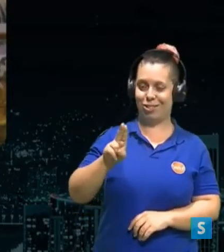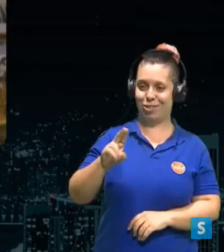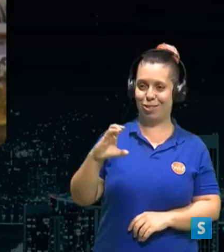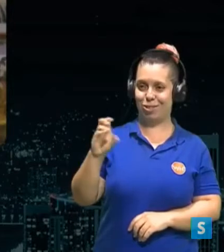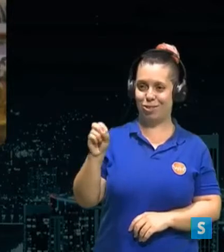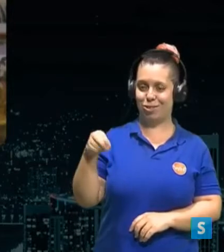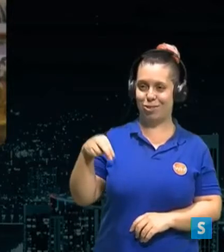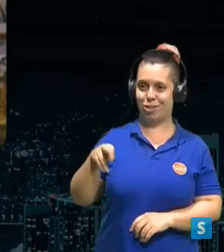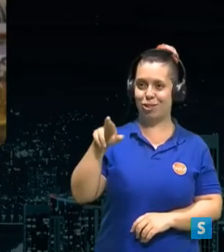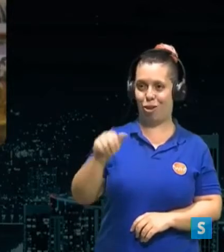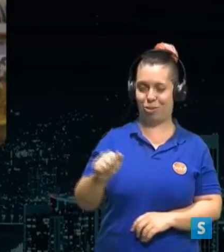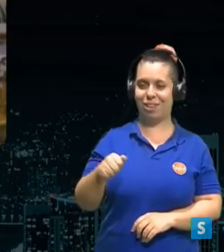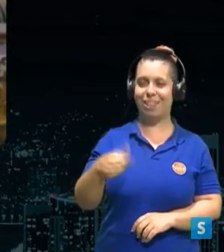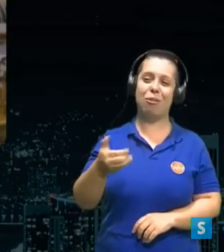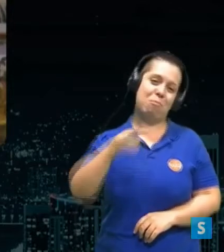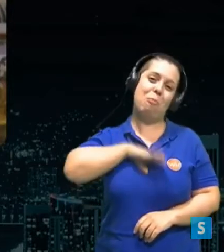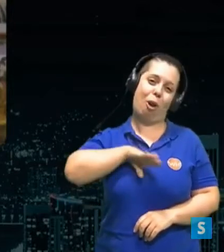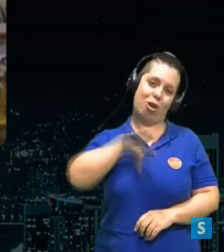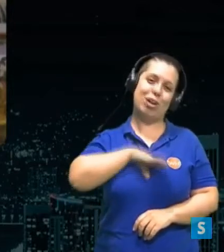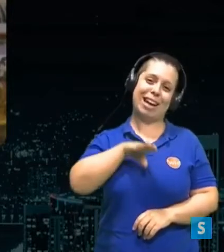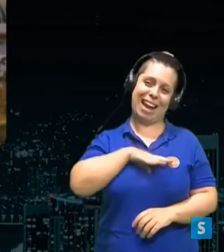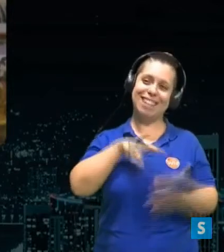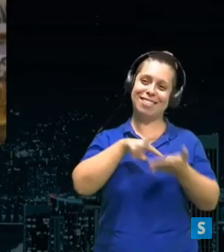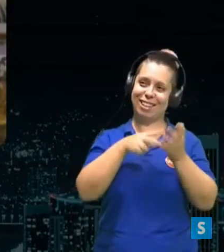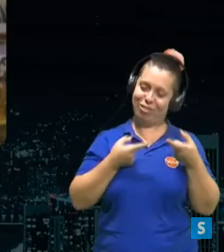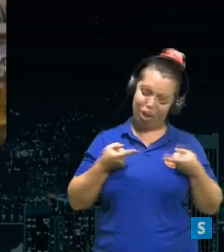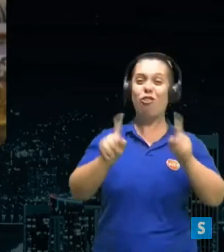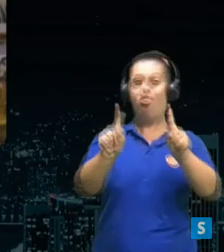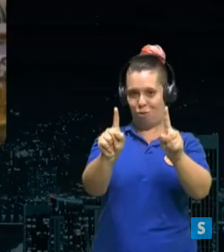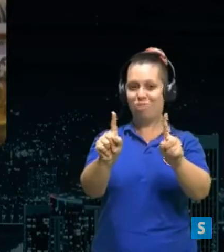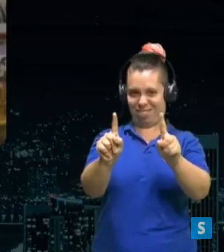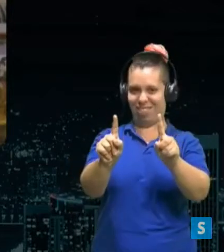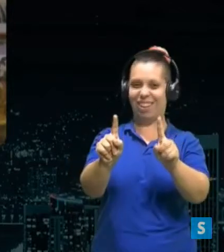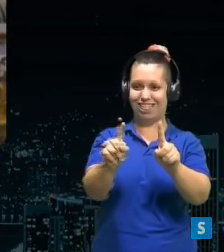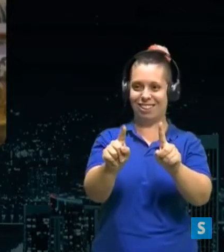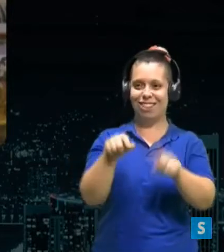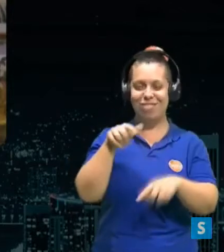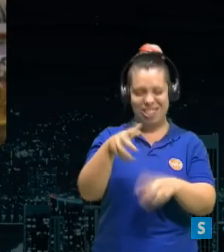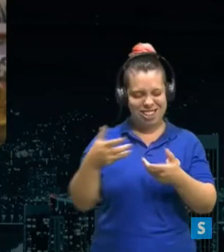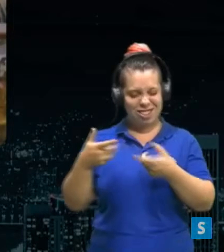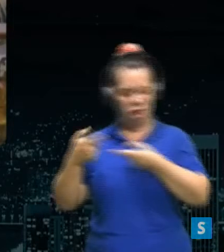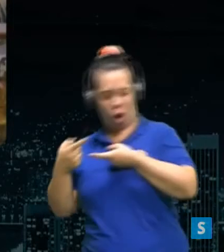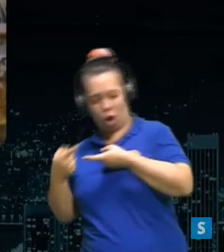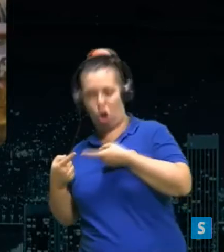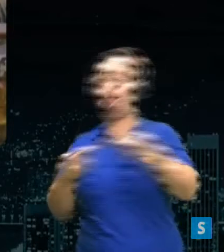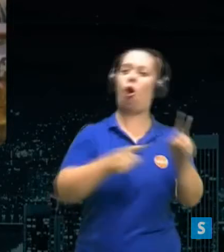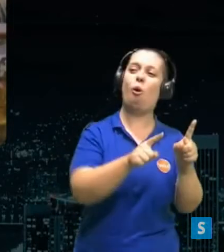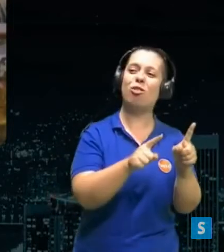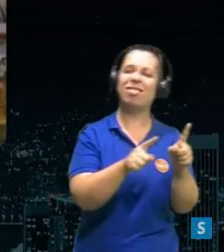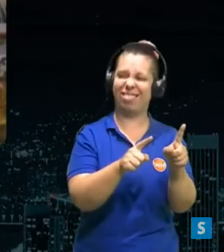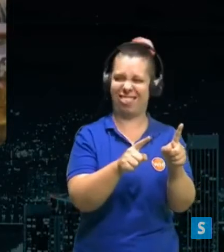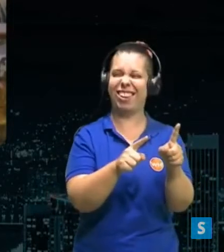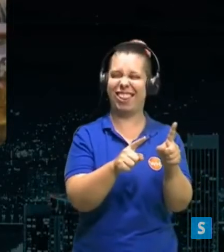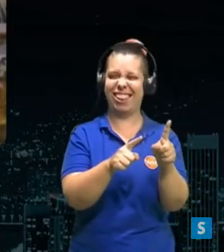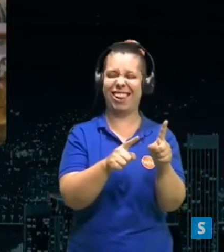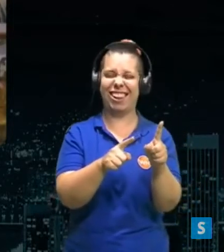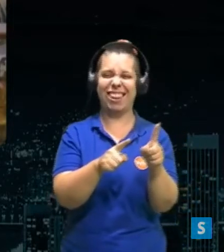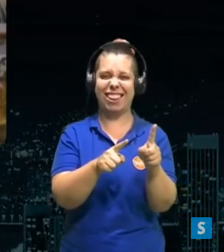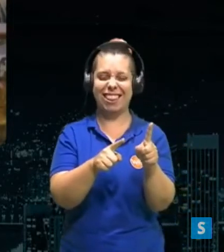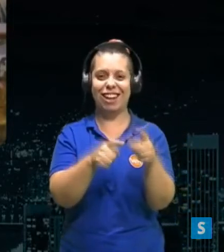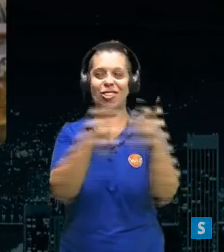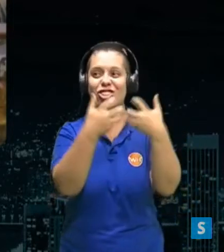a gente no português que é do contra a ir contra vocês querem ir contra esse tipo de